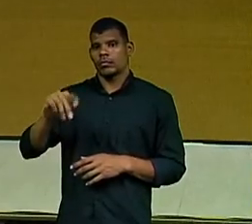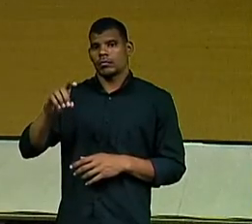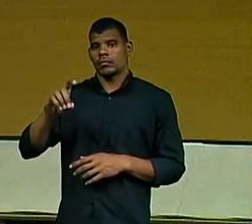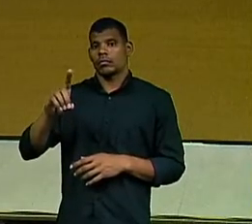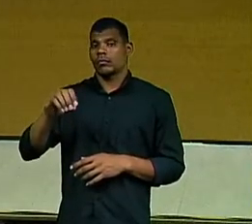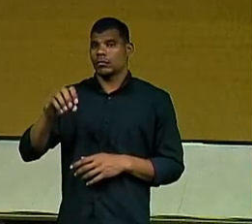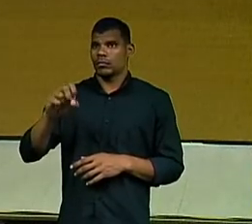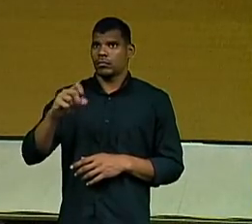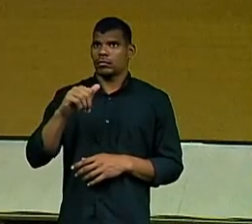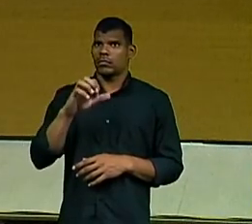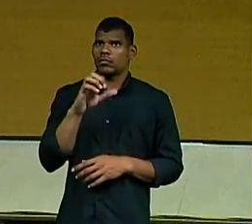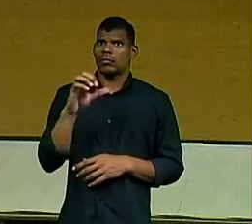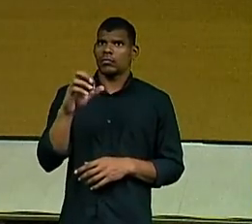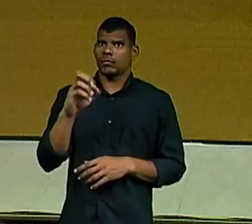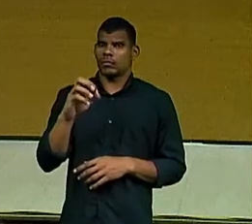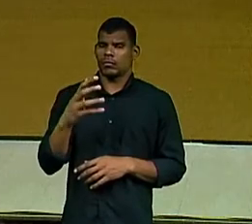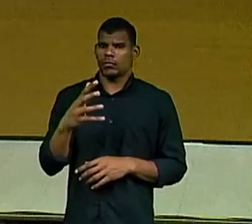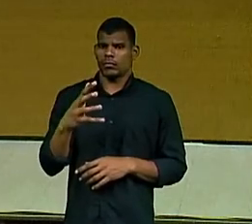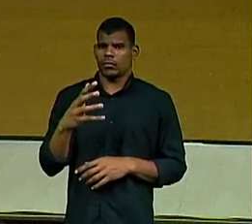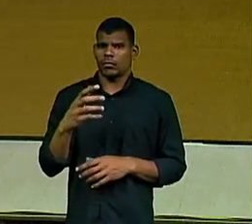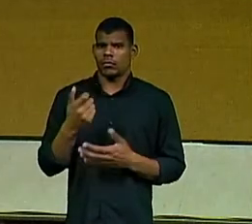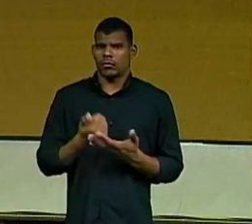1990 comprava